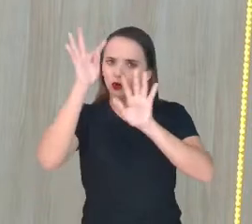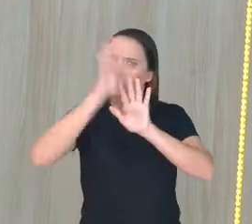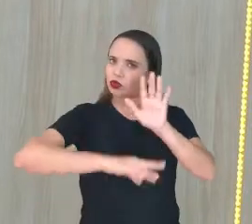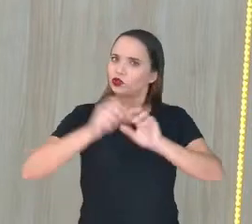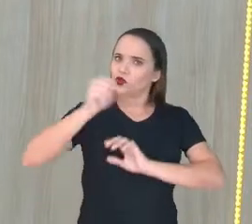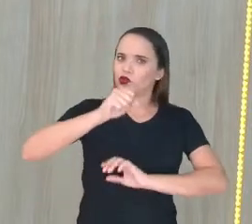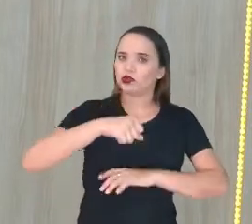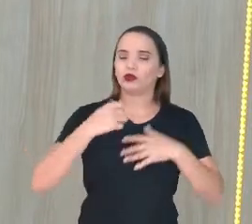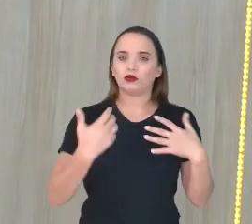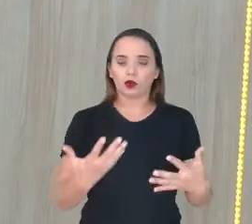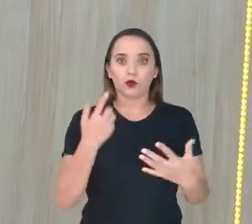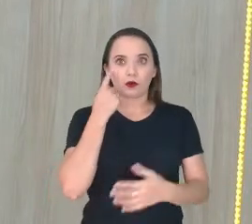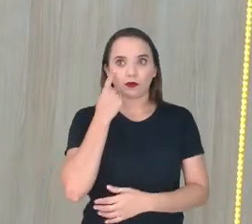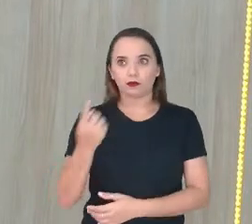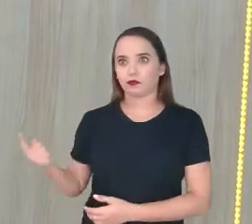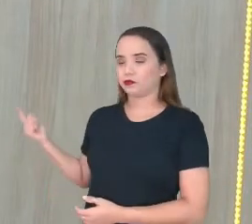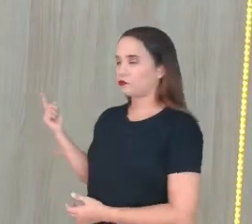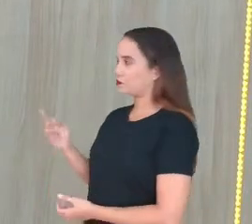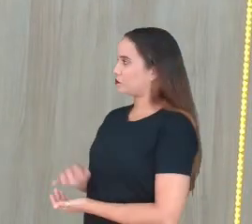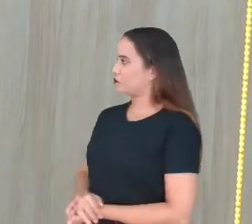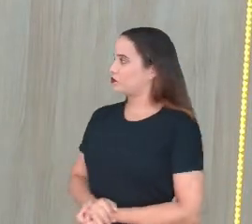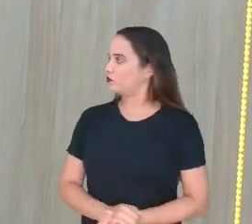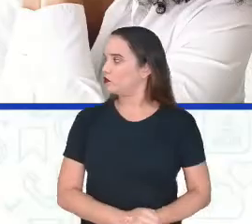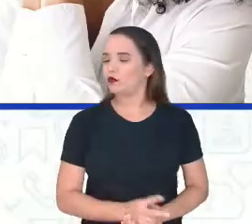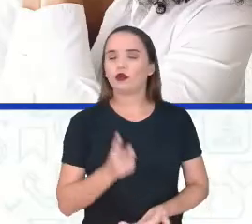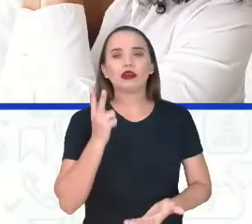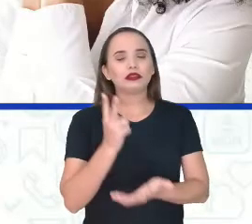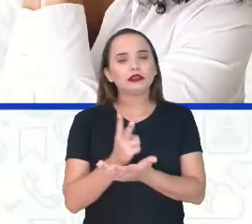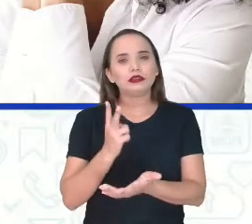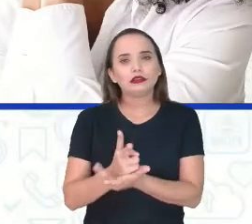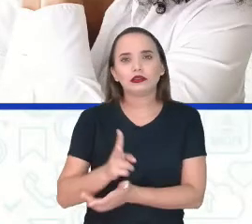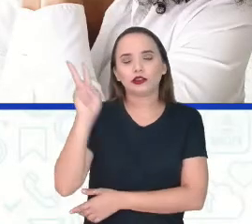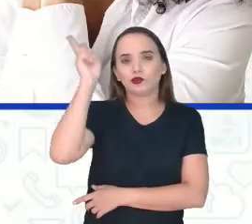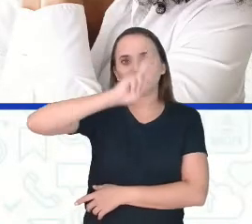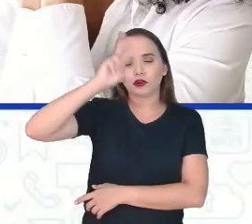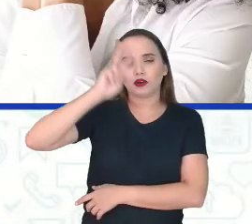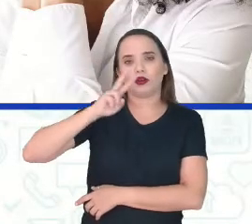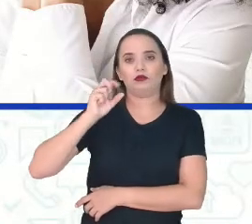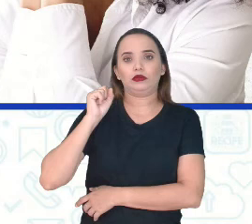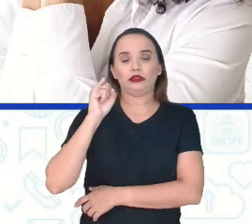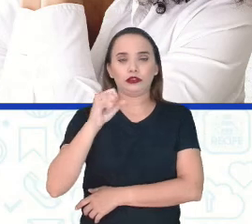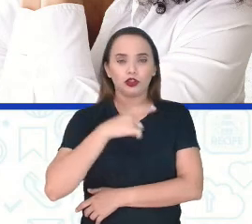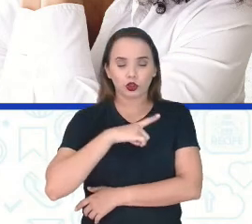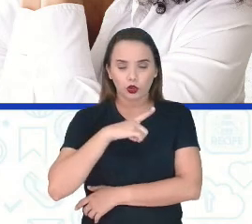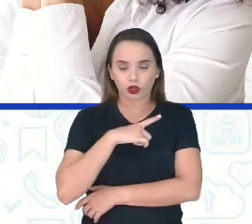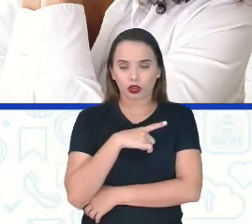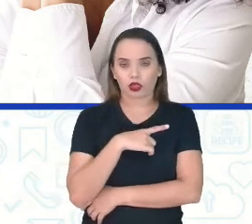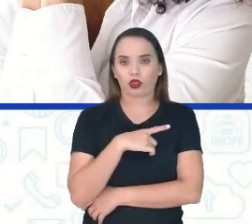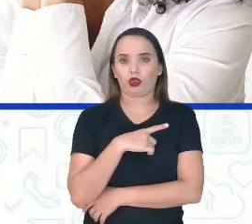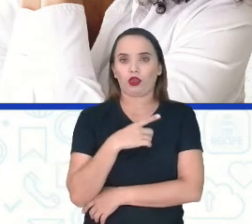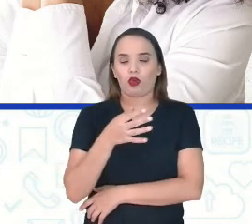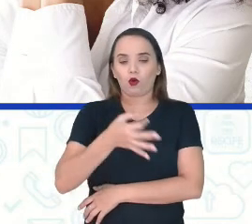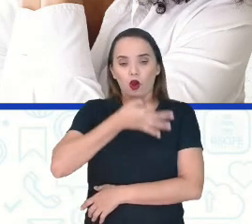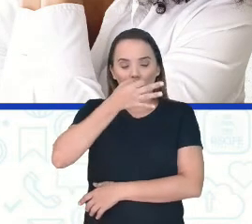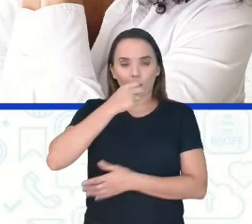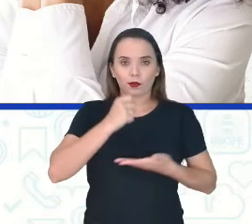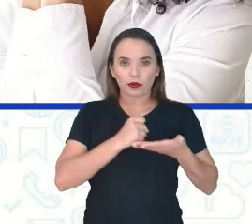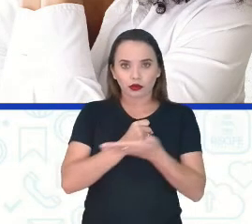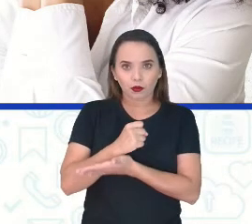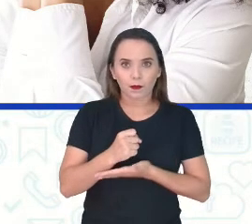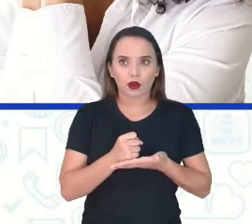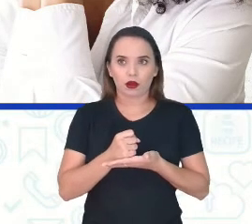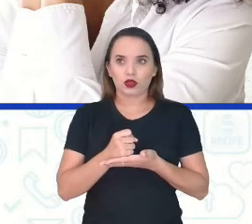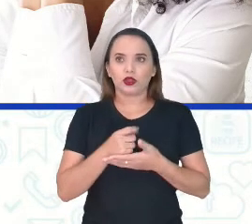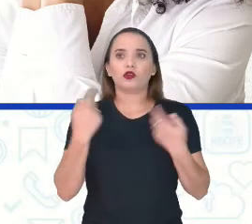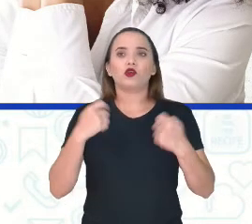lá. Lembre sempre que, para termos um argumento do ponto de vista lógico, é